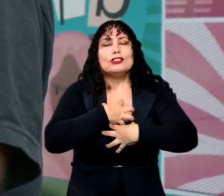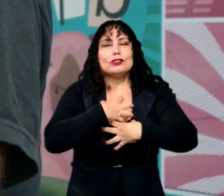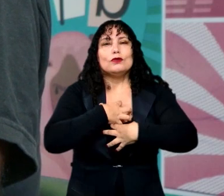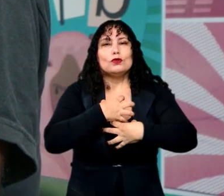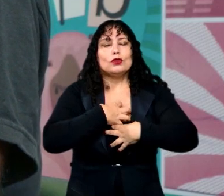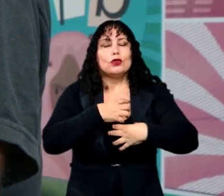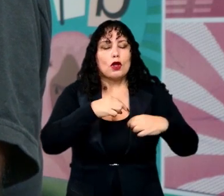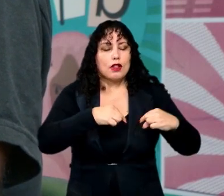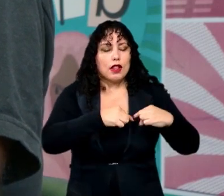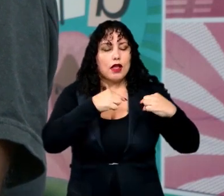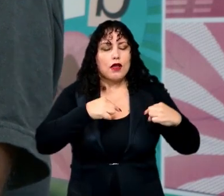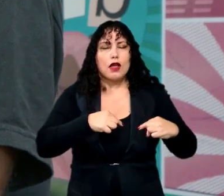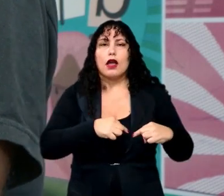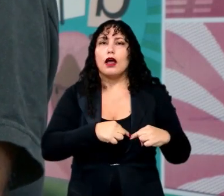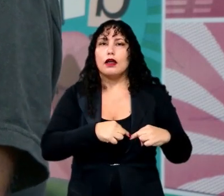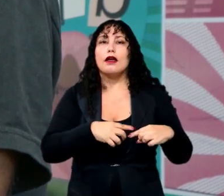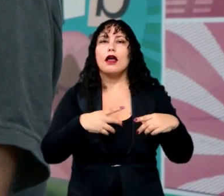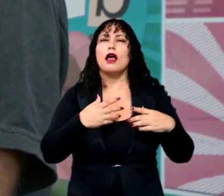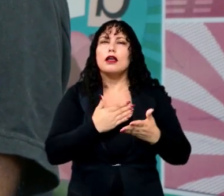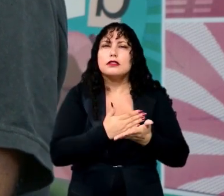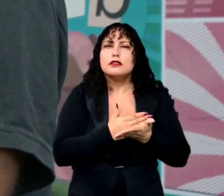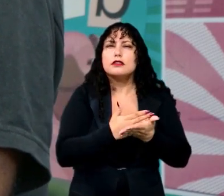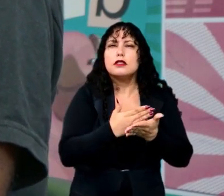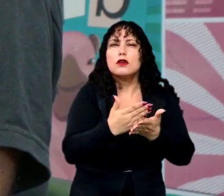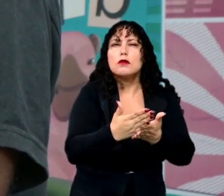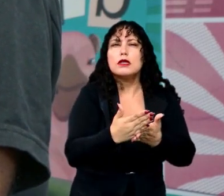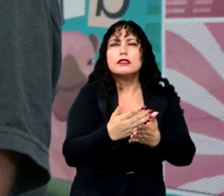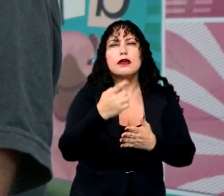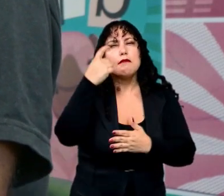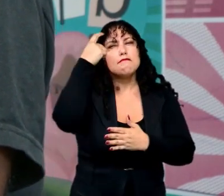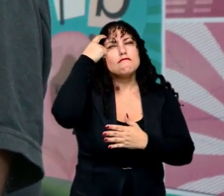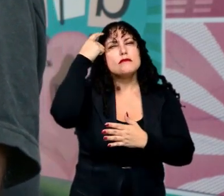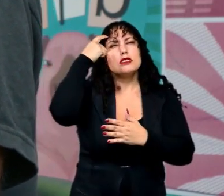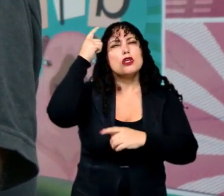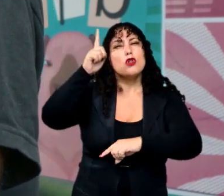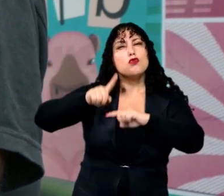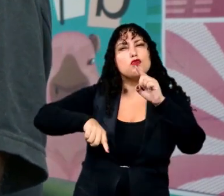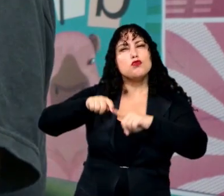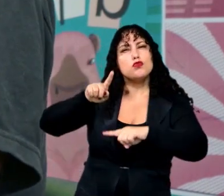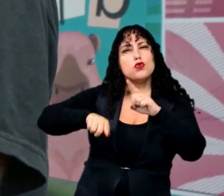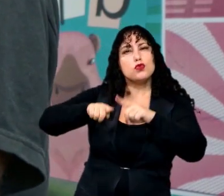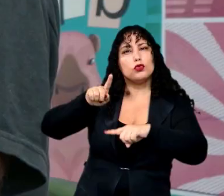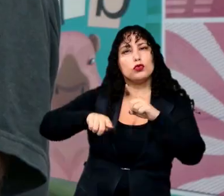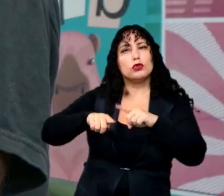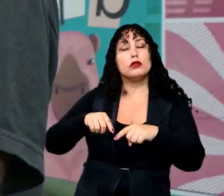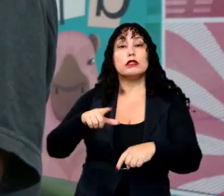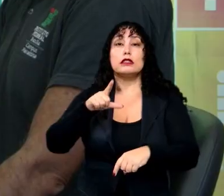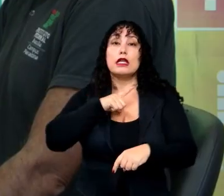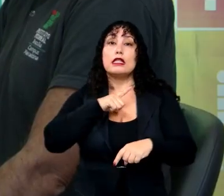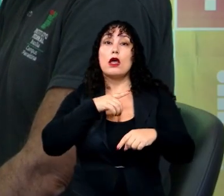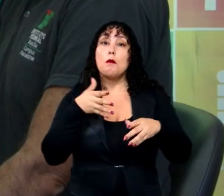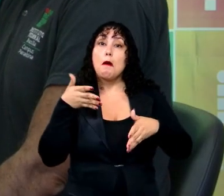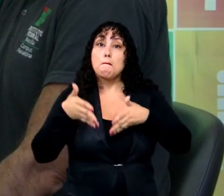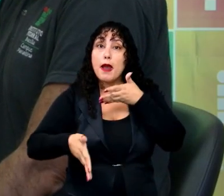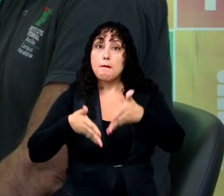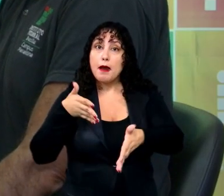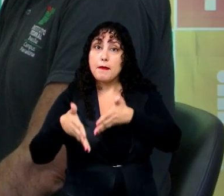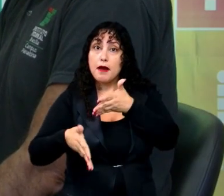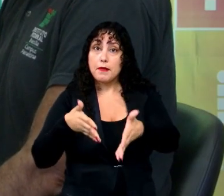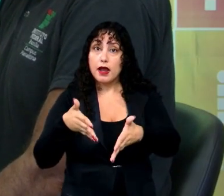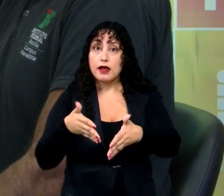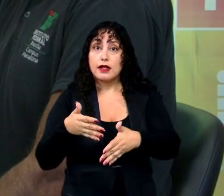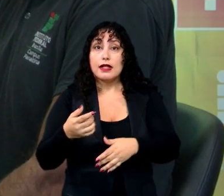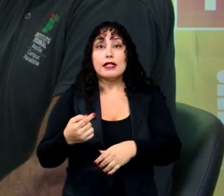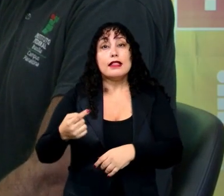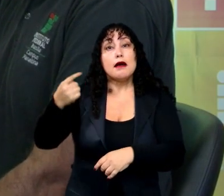E aí sim você começa a fidelizar o produto o pessoal chama de eh você ter uma participação na